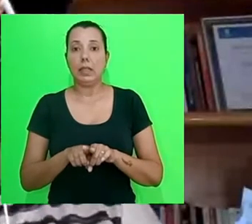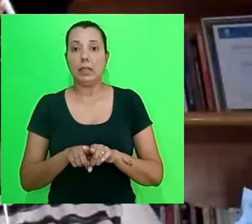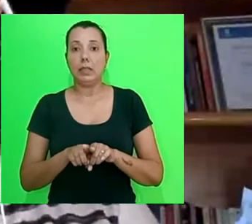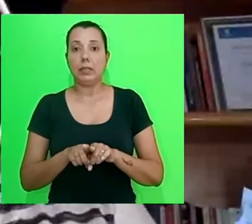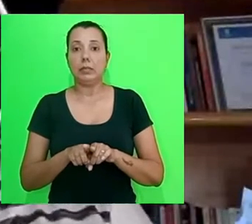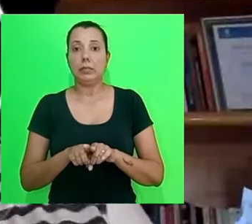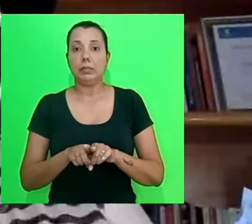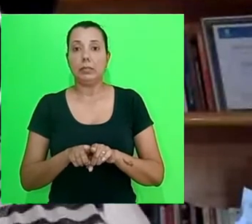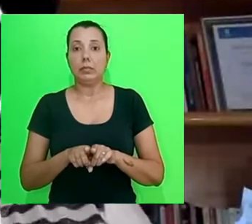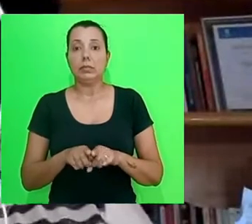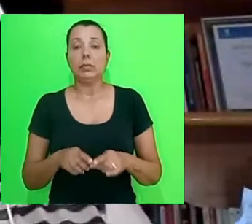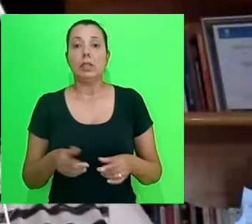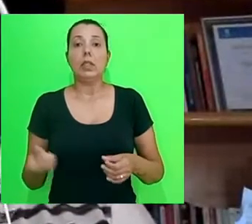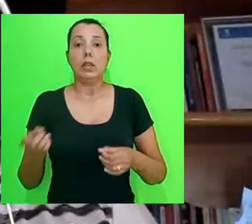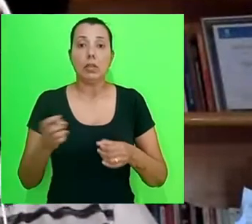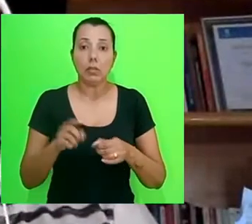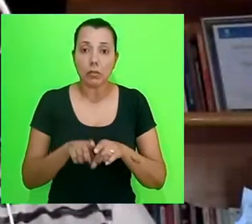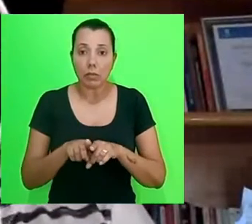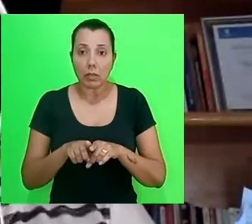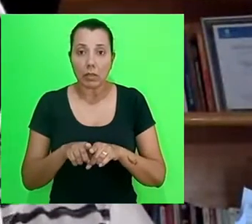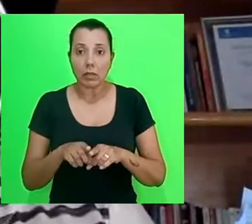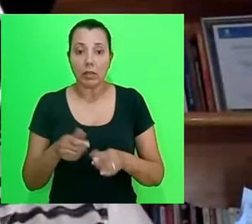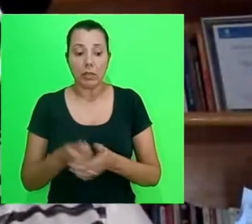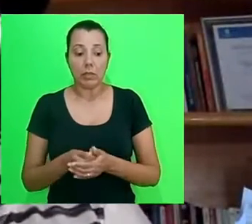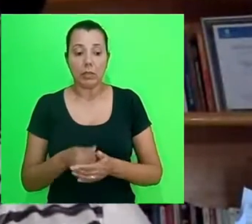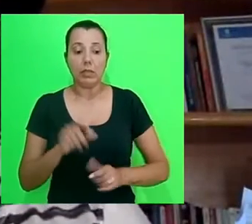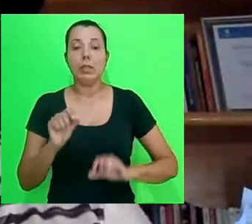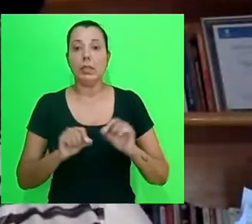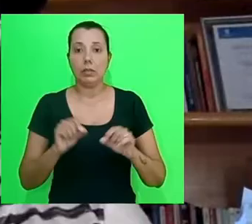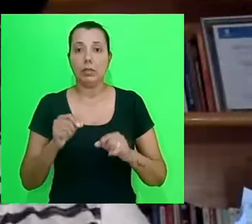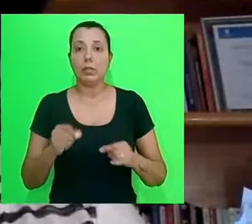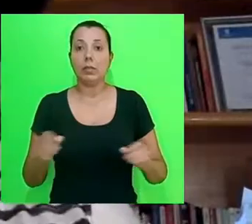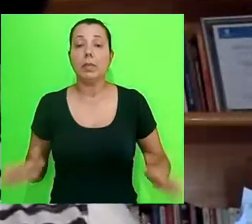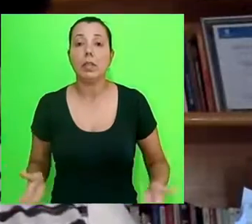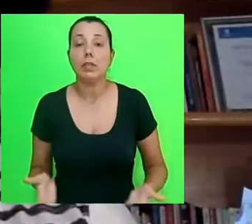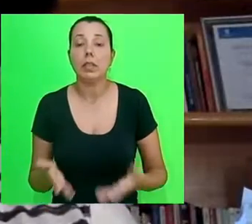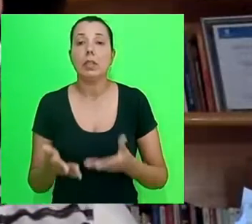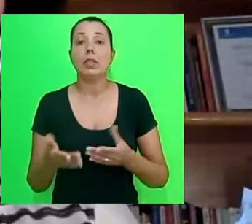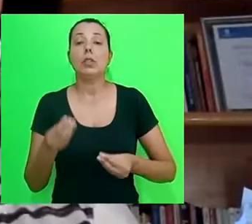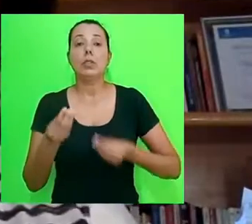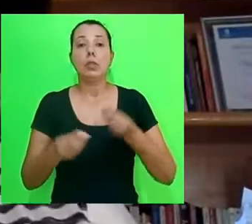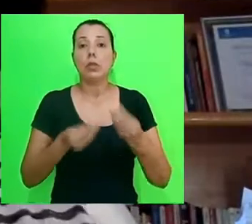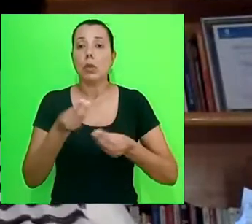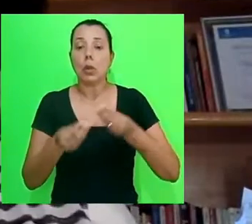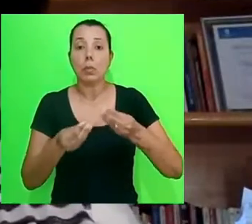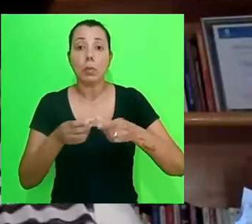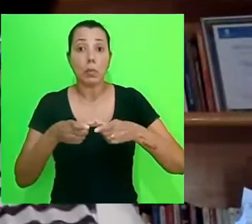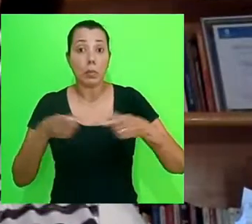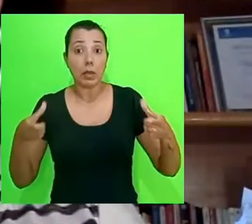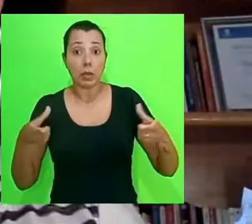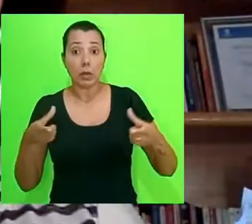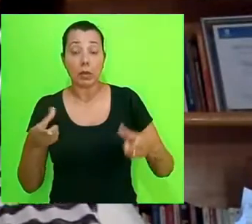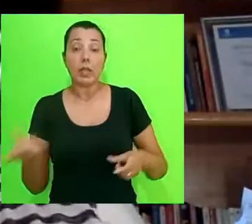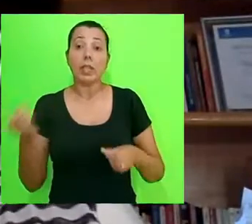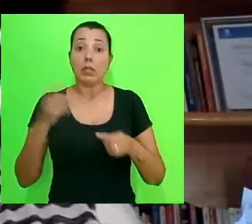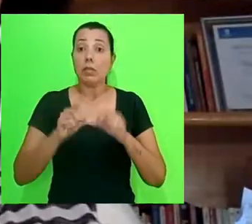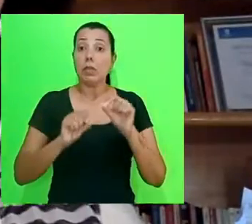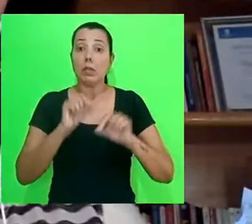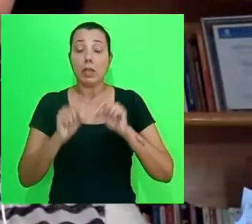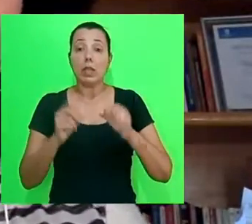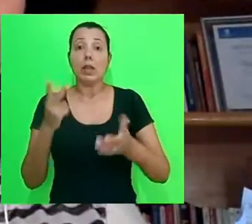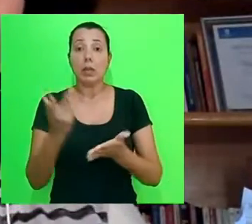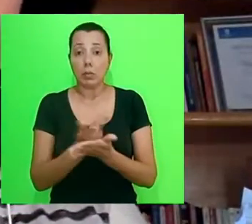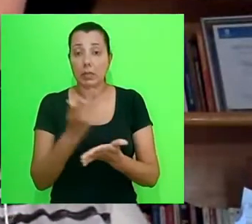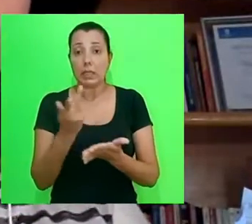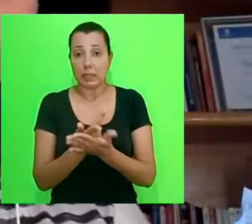movimento de mulheres, mas do movimento social em geral, e os sindicatos jogaram um papel importante nesse sentido, que